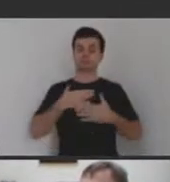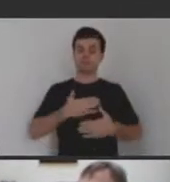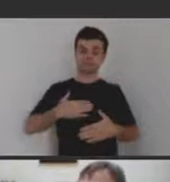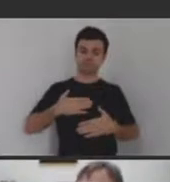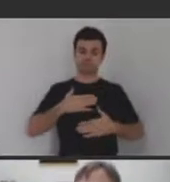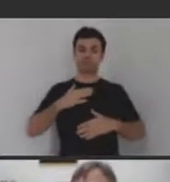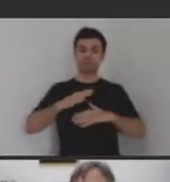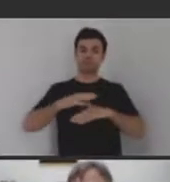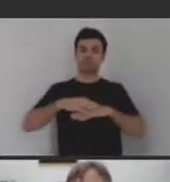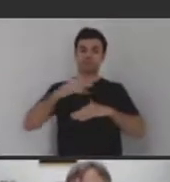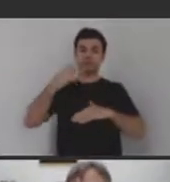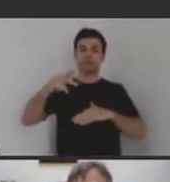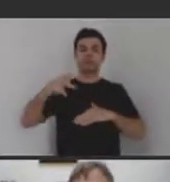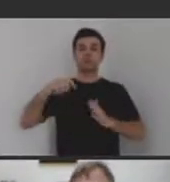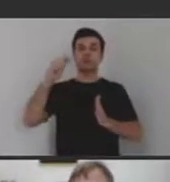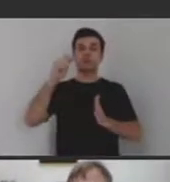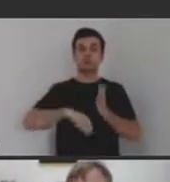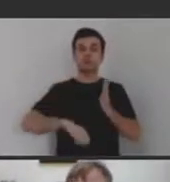Vossa Excelência.